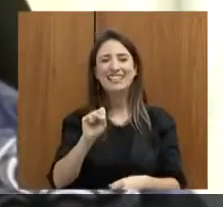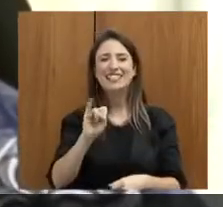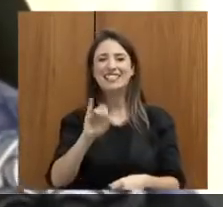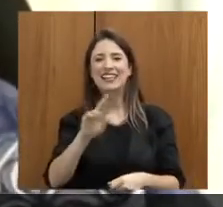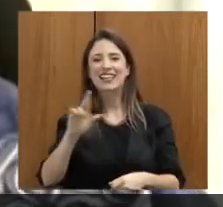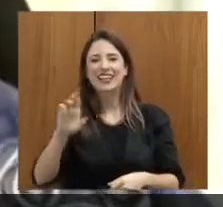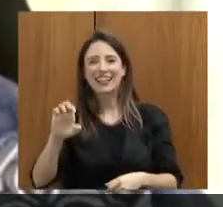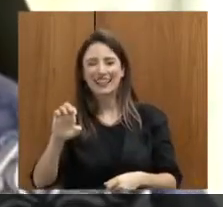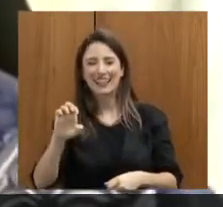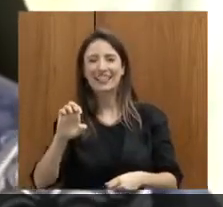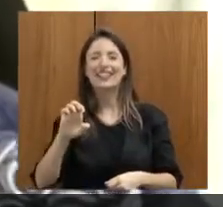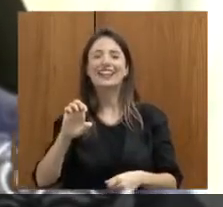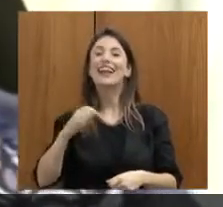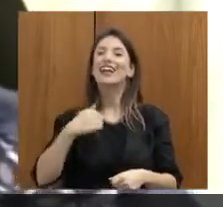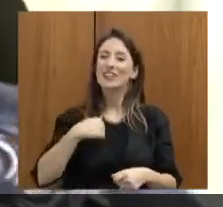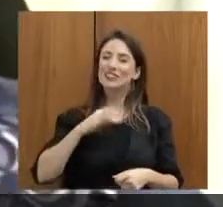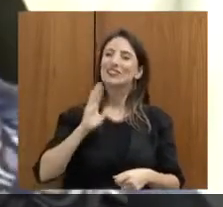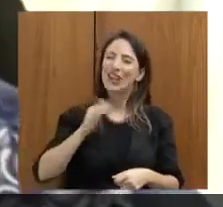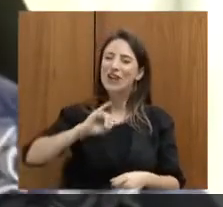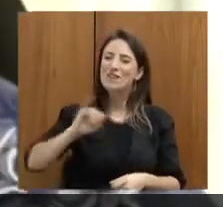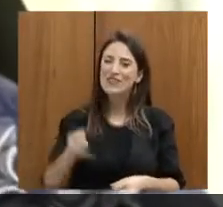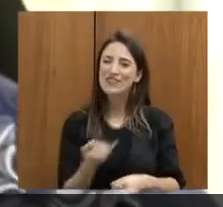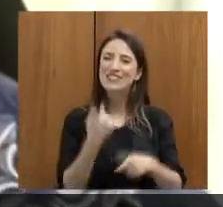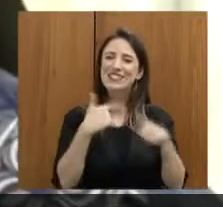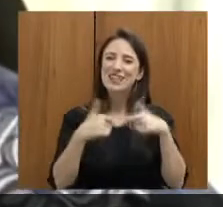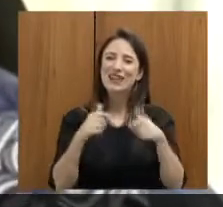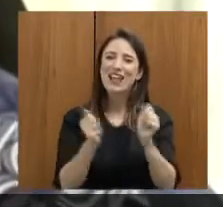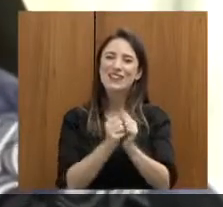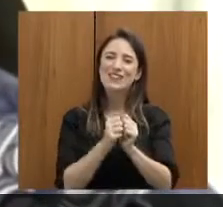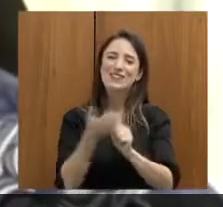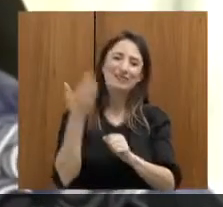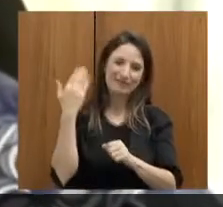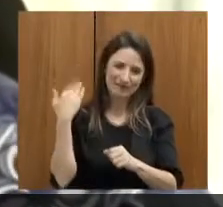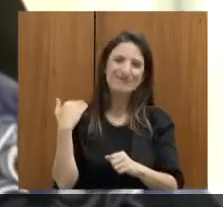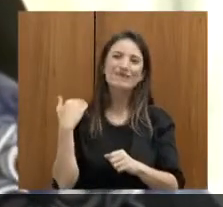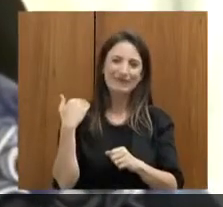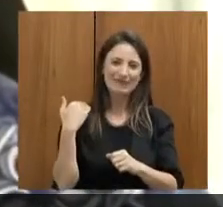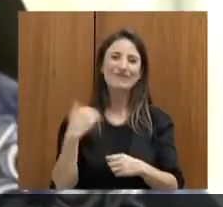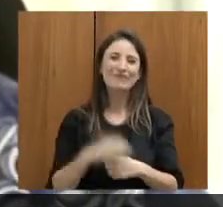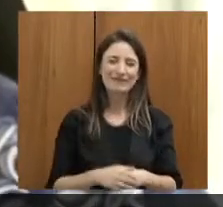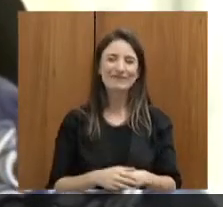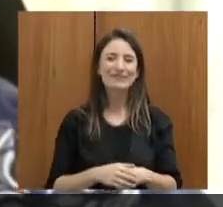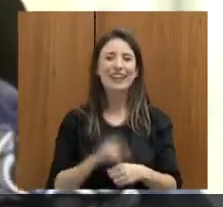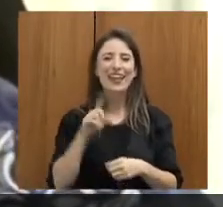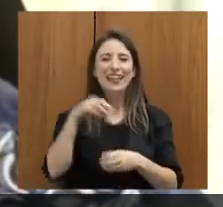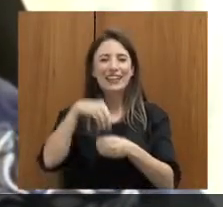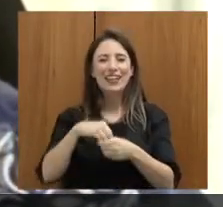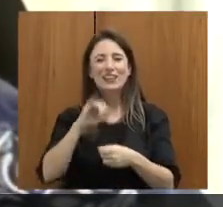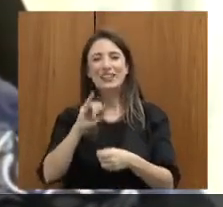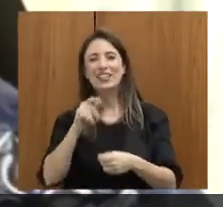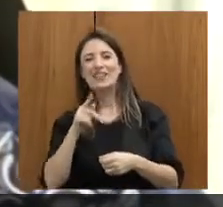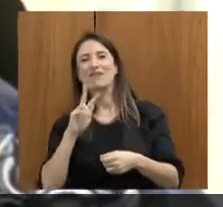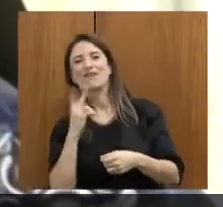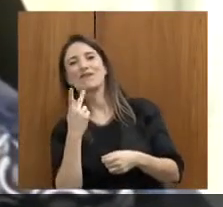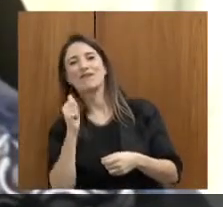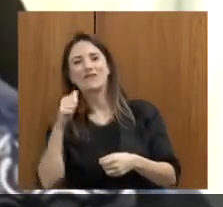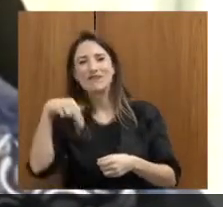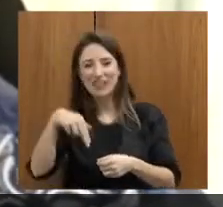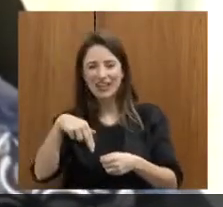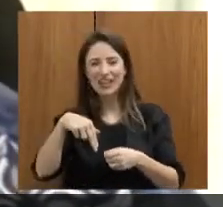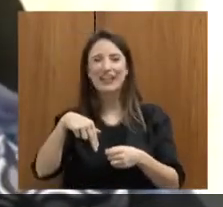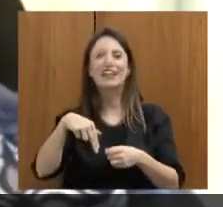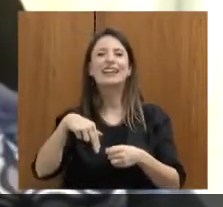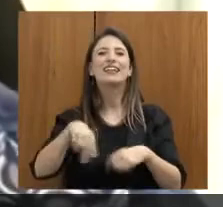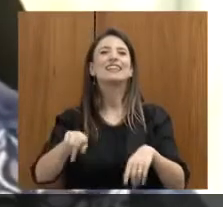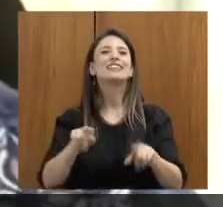que dê uma oportunidade de trabalhar junto ela no spam e eu nascer pna gestão da ministra